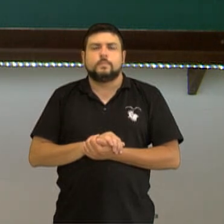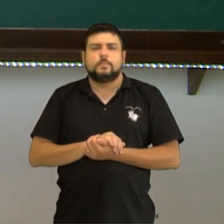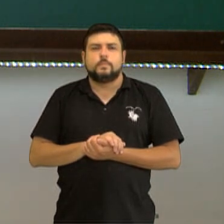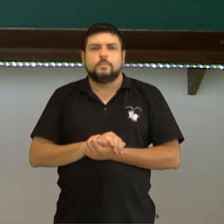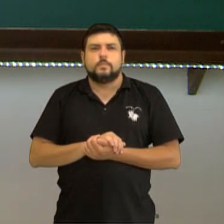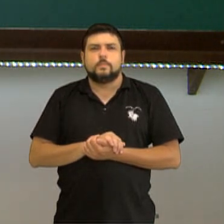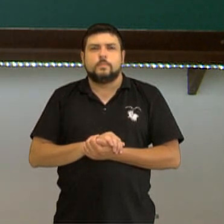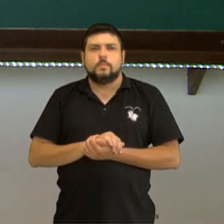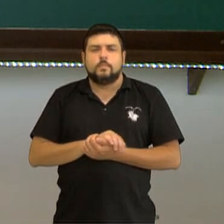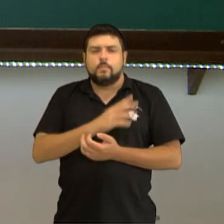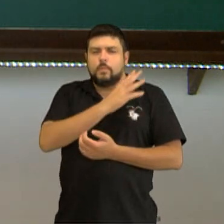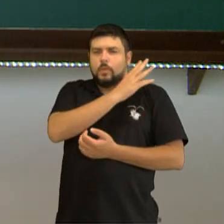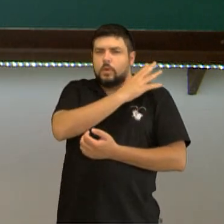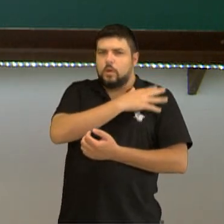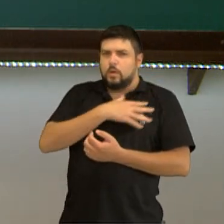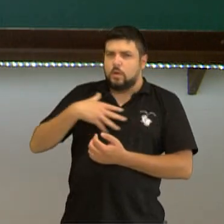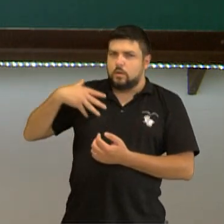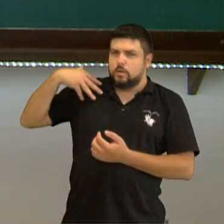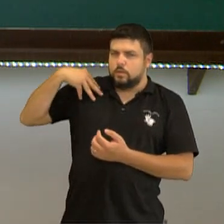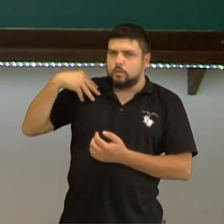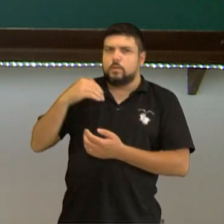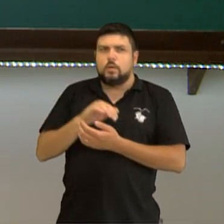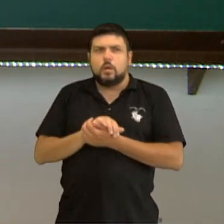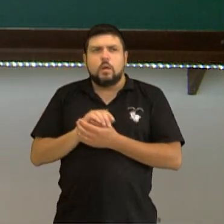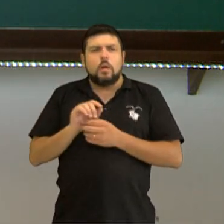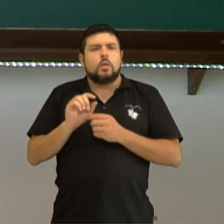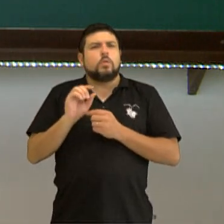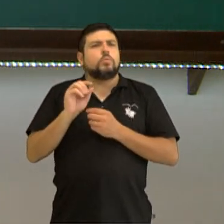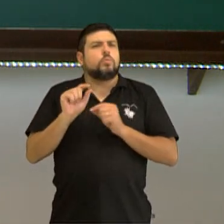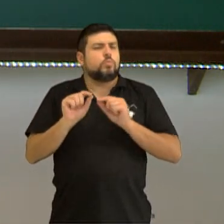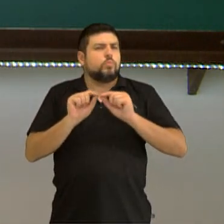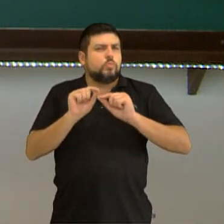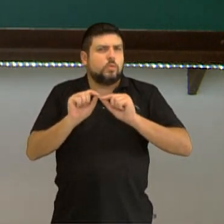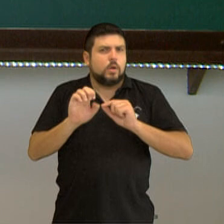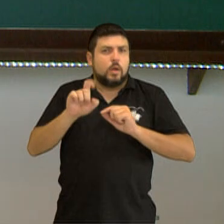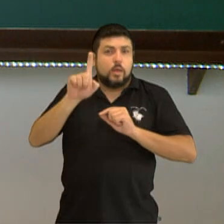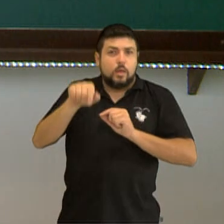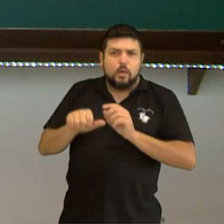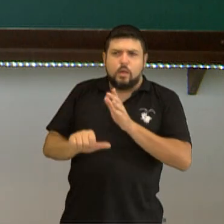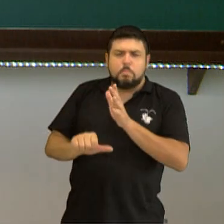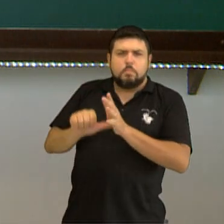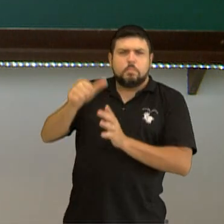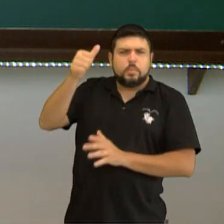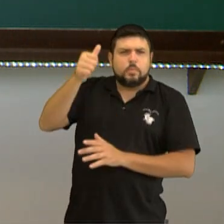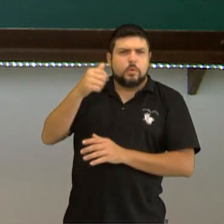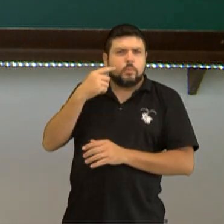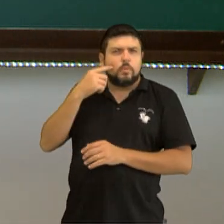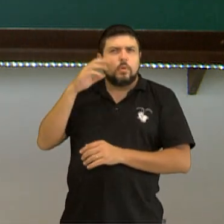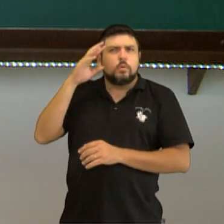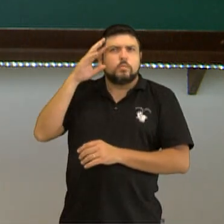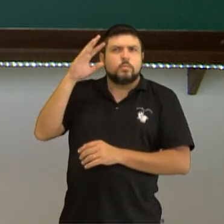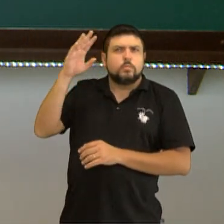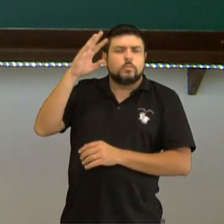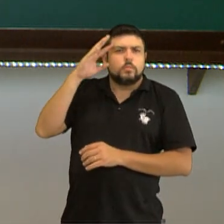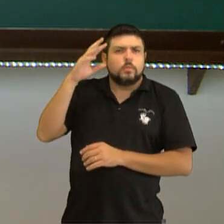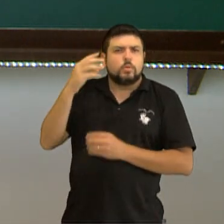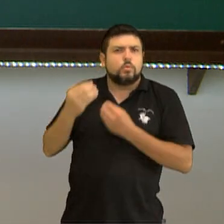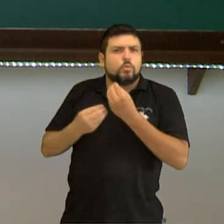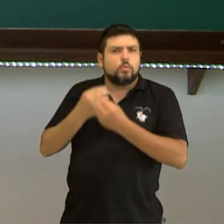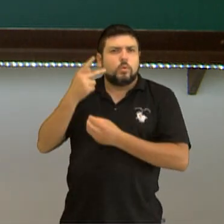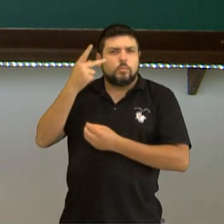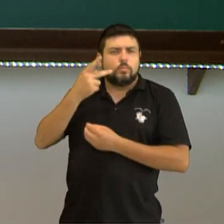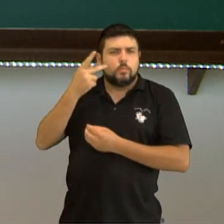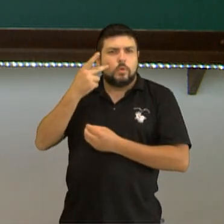Aristóteles, primeiro filósofo, pensador da política, isso ali no século V a.C. ainda,